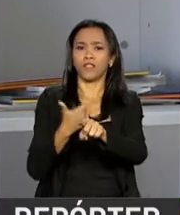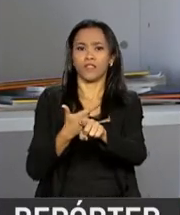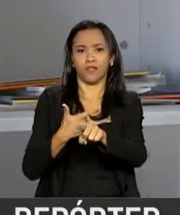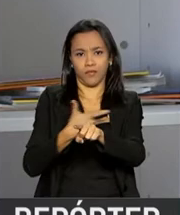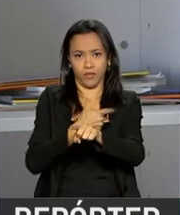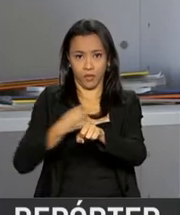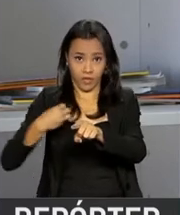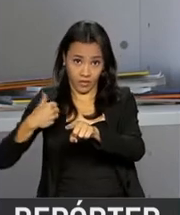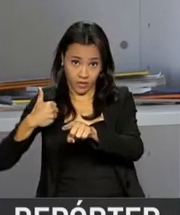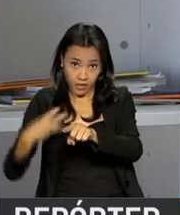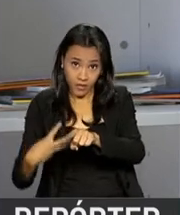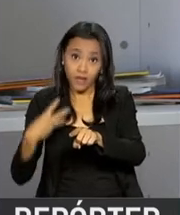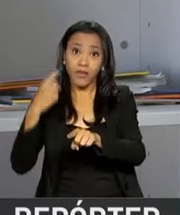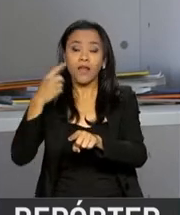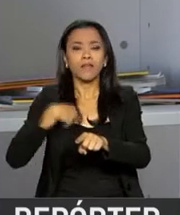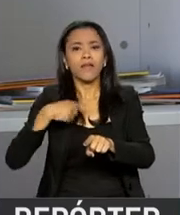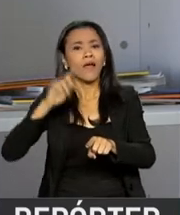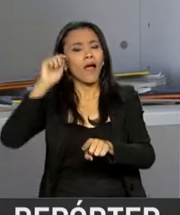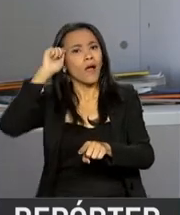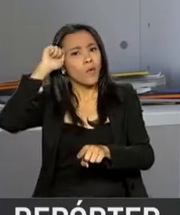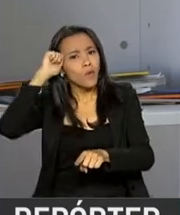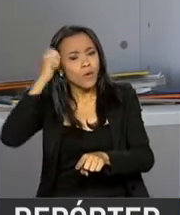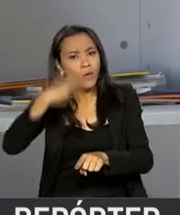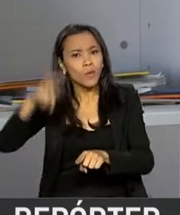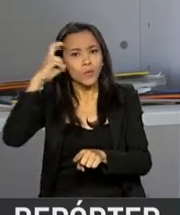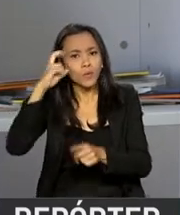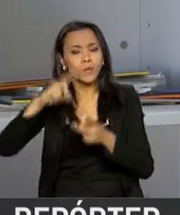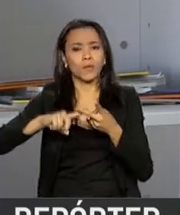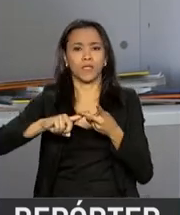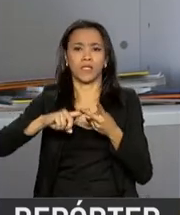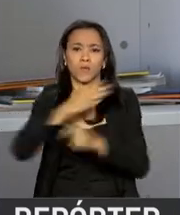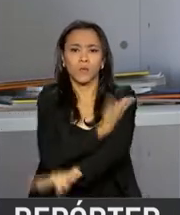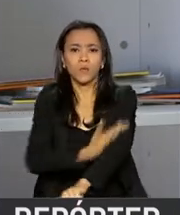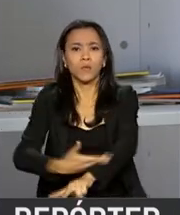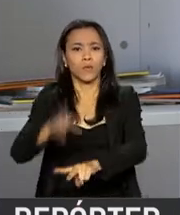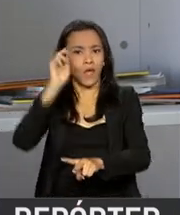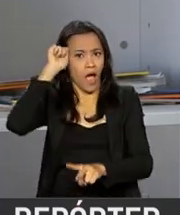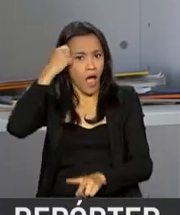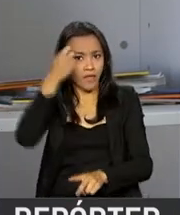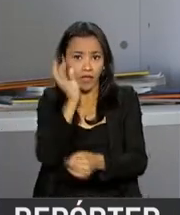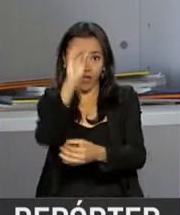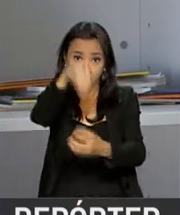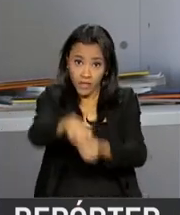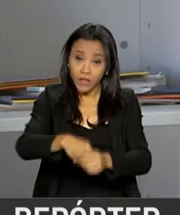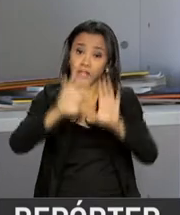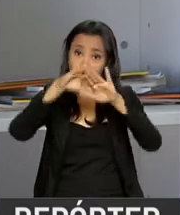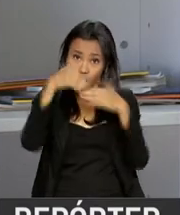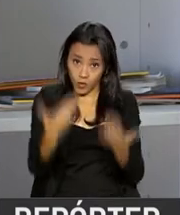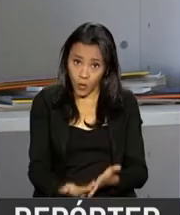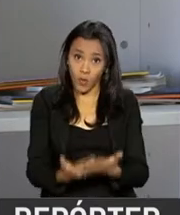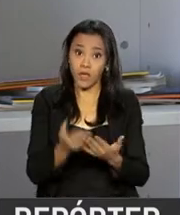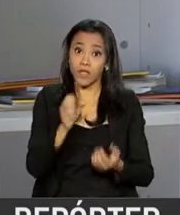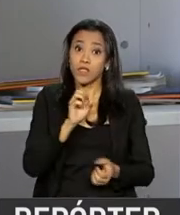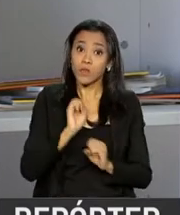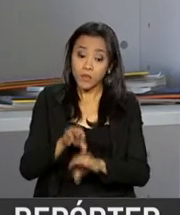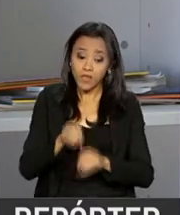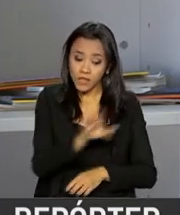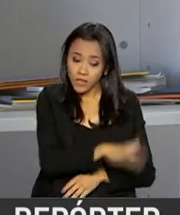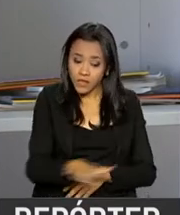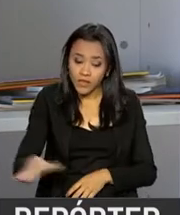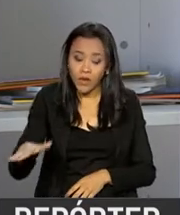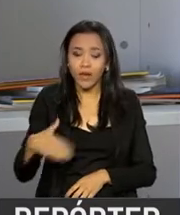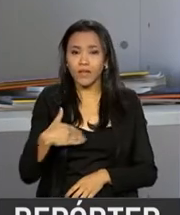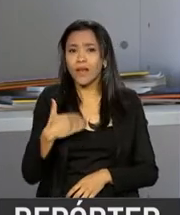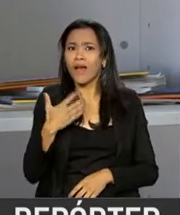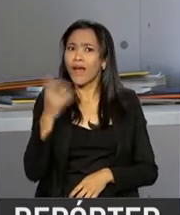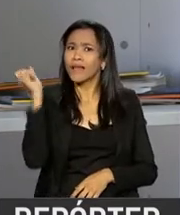é prever a cultura a sua história afro e africana e afro-brasileira dentro das escolas na educação infantil a gente acha